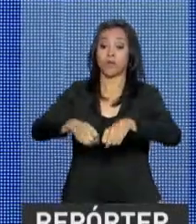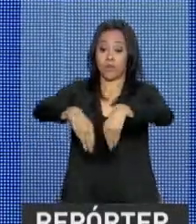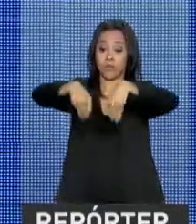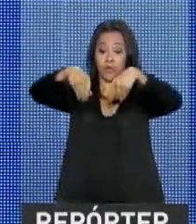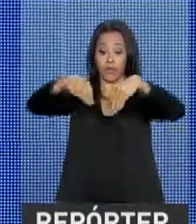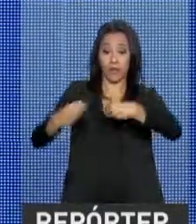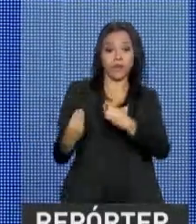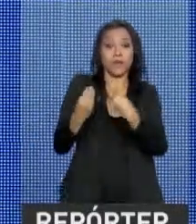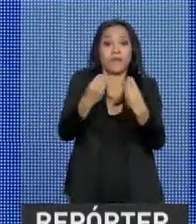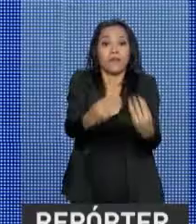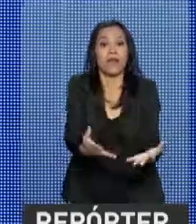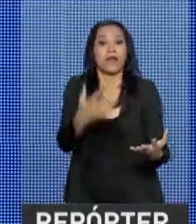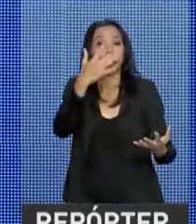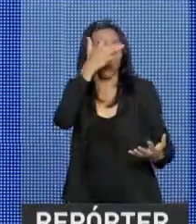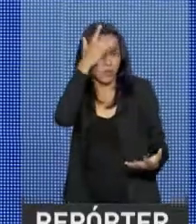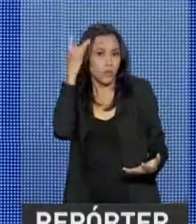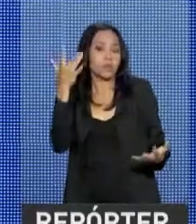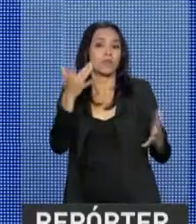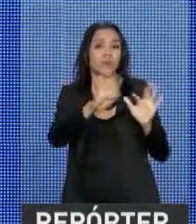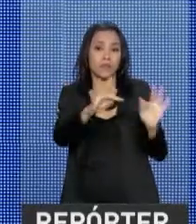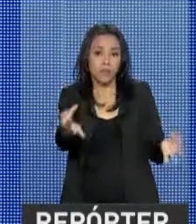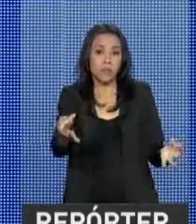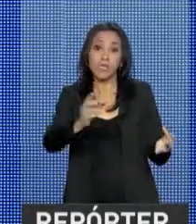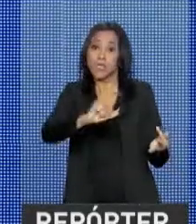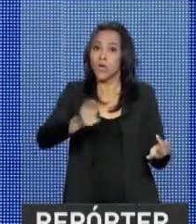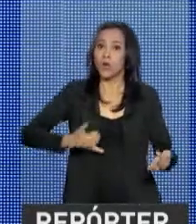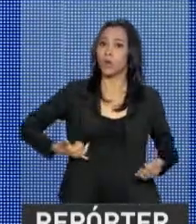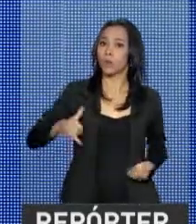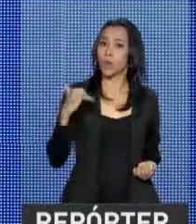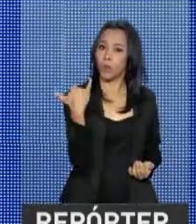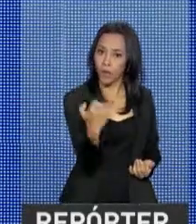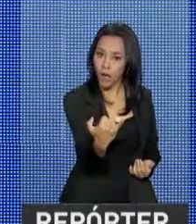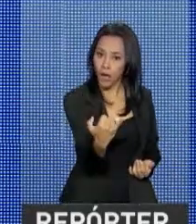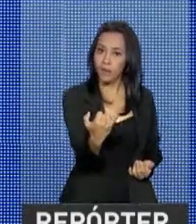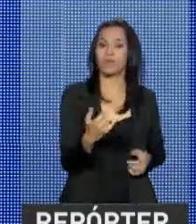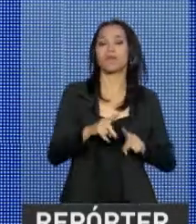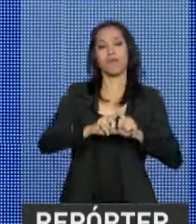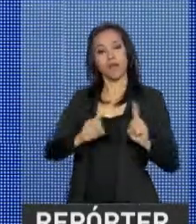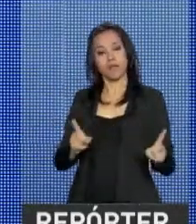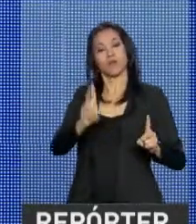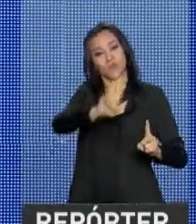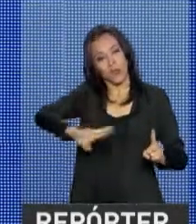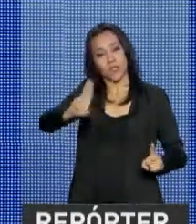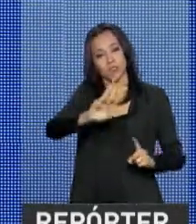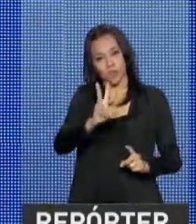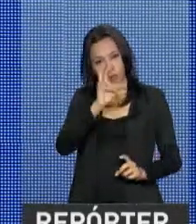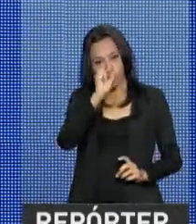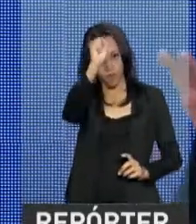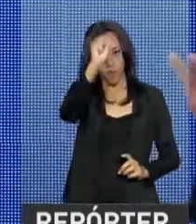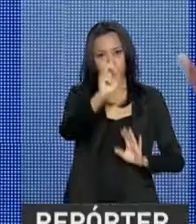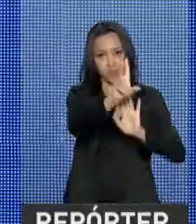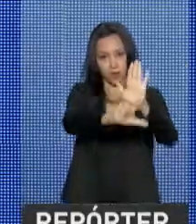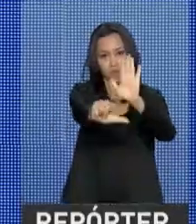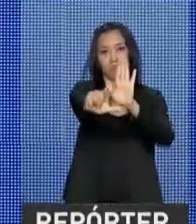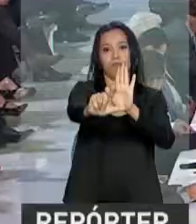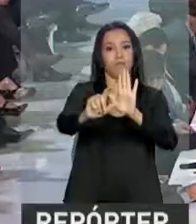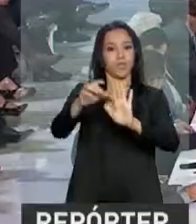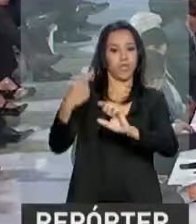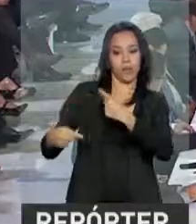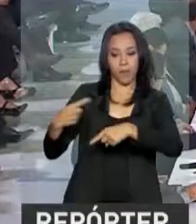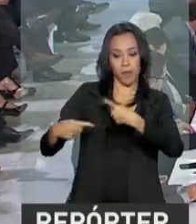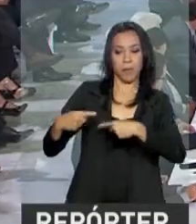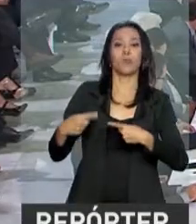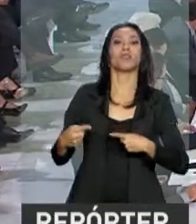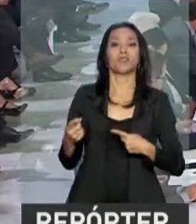pequenos produtores rurais não por armas mas pela força da lei e pela decisão política e nada mais